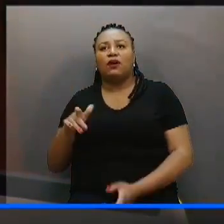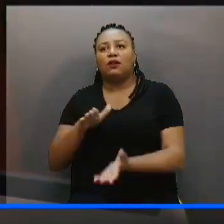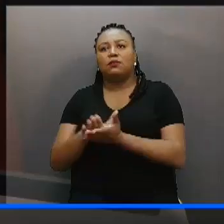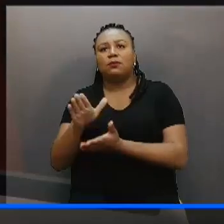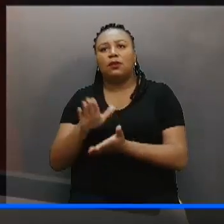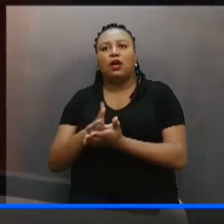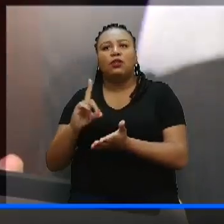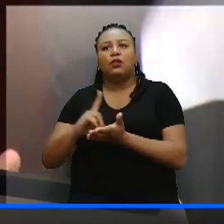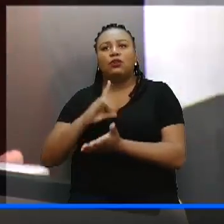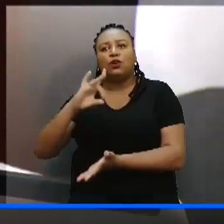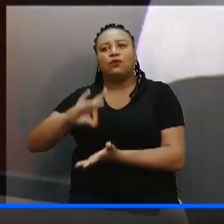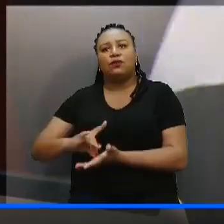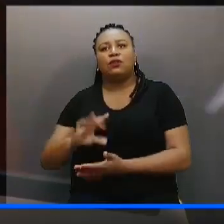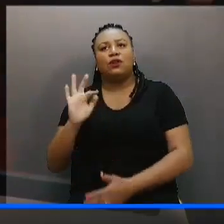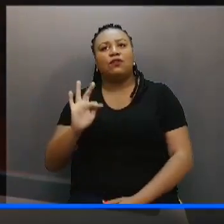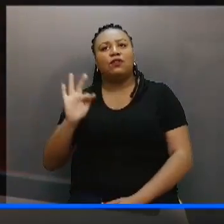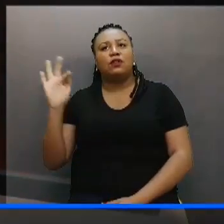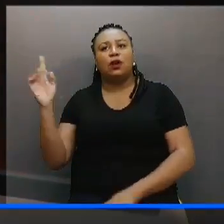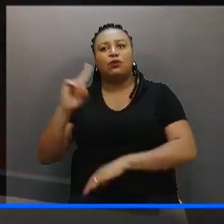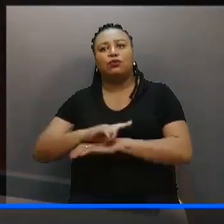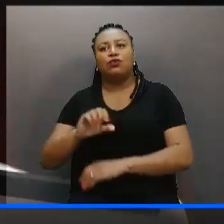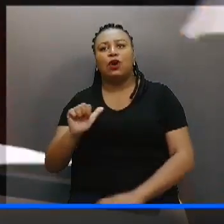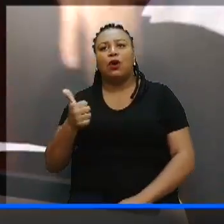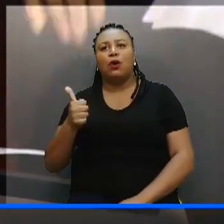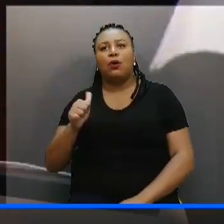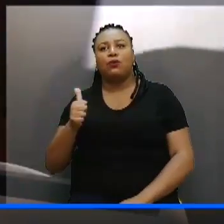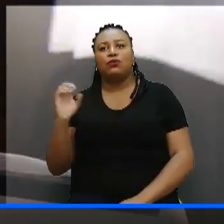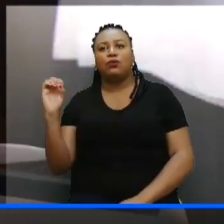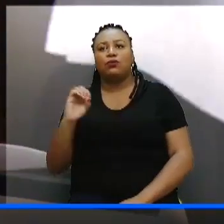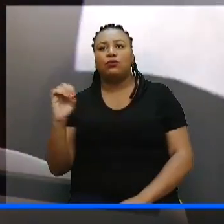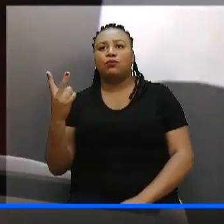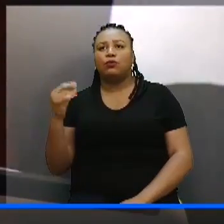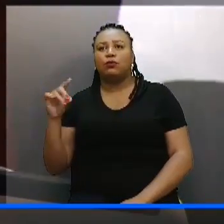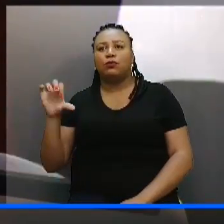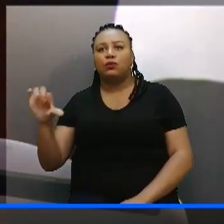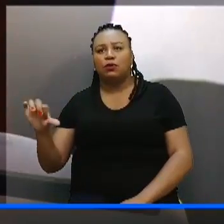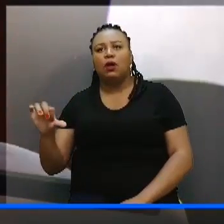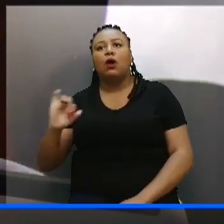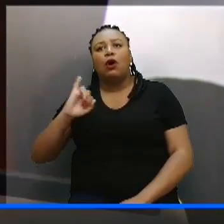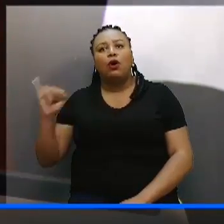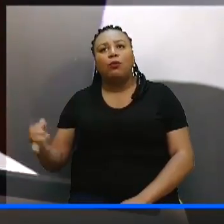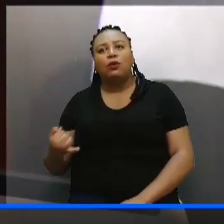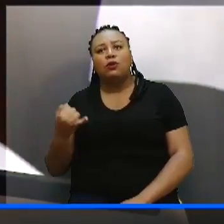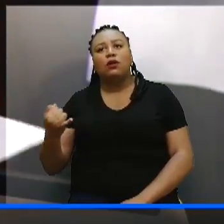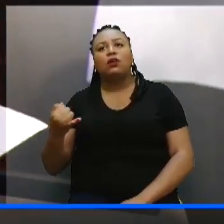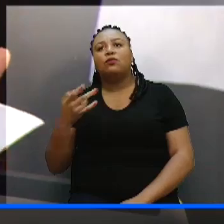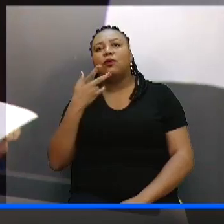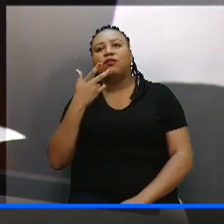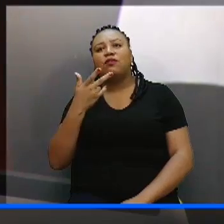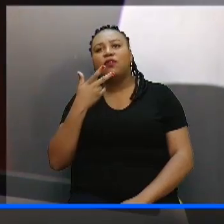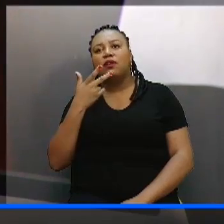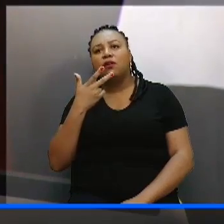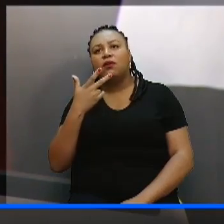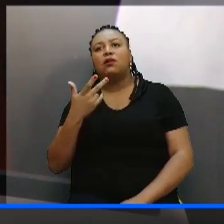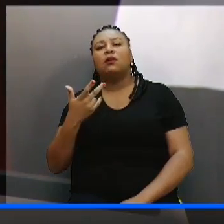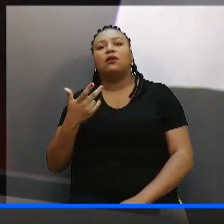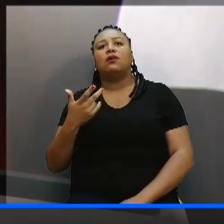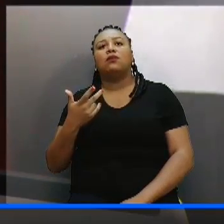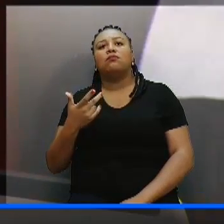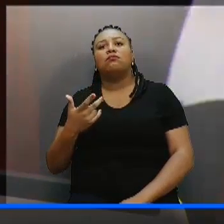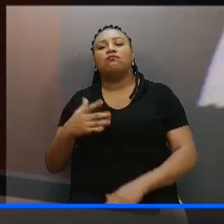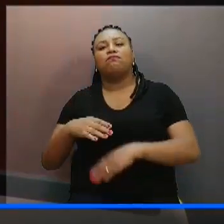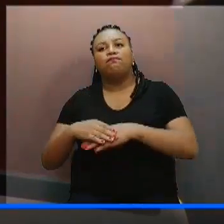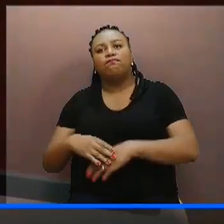no diário oficial da união de 11 de outubro de 2019 foi a oportunidade para reiterar lhe expressões de